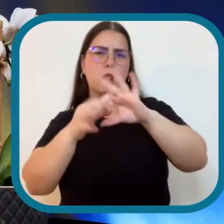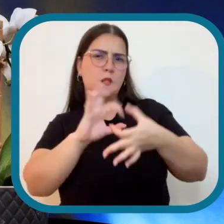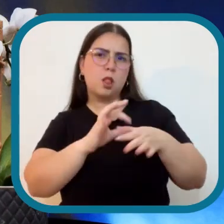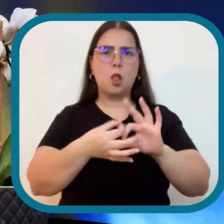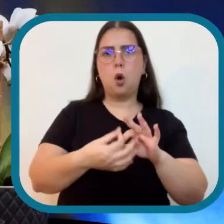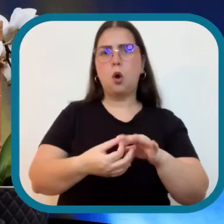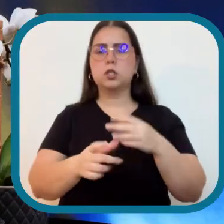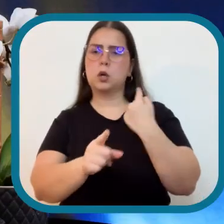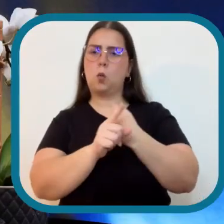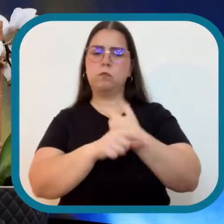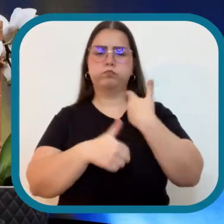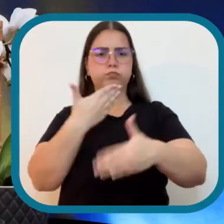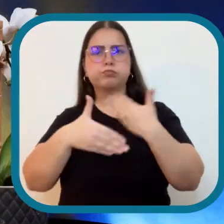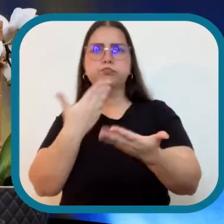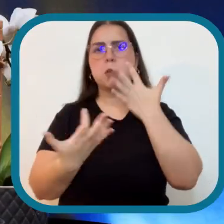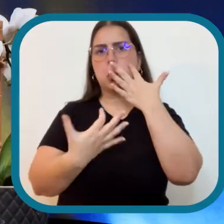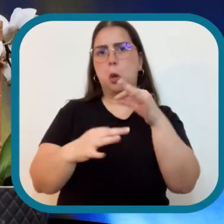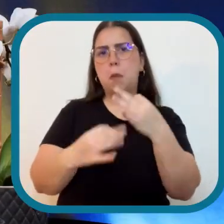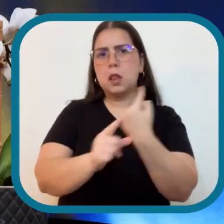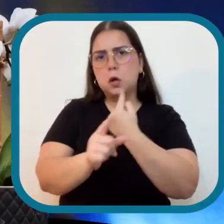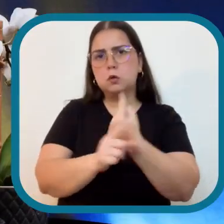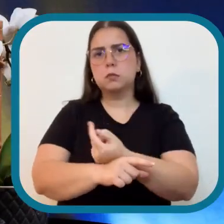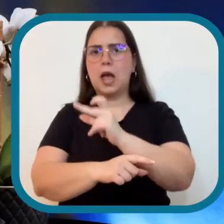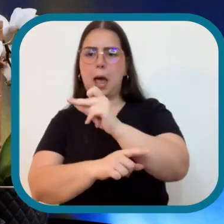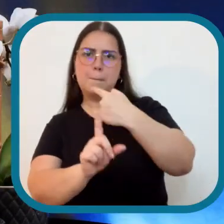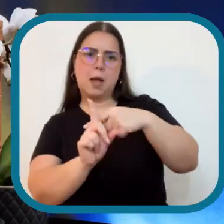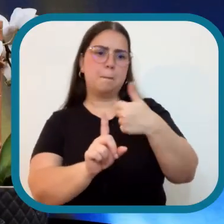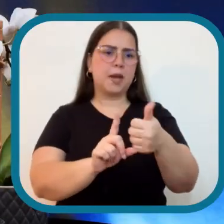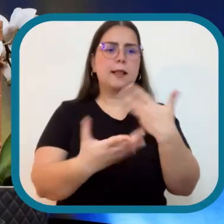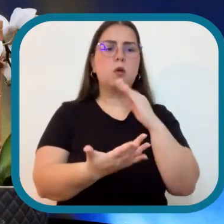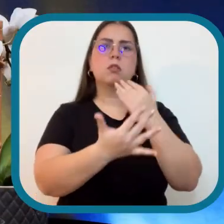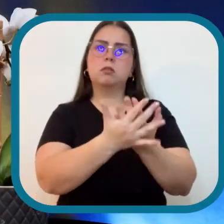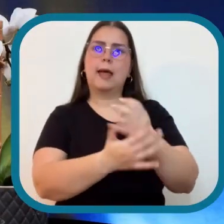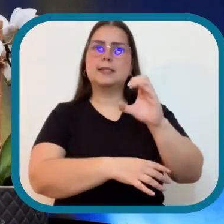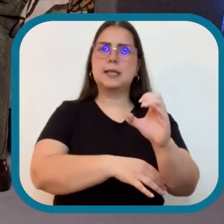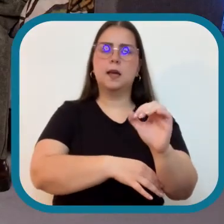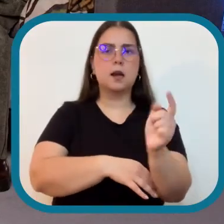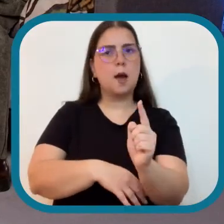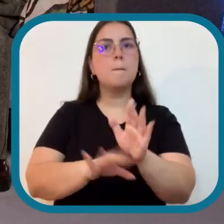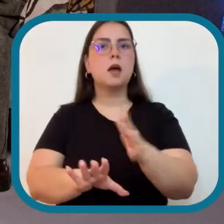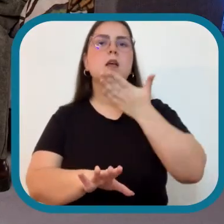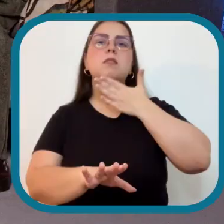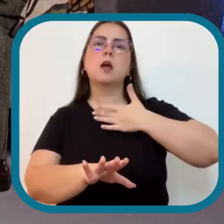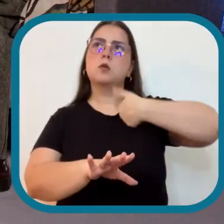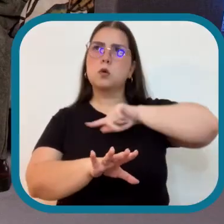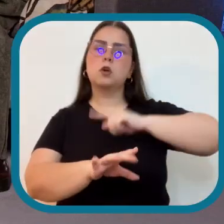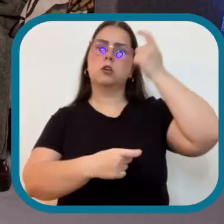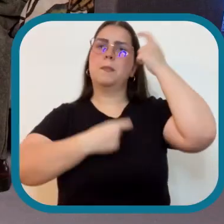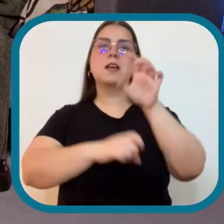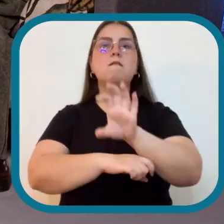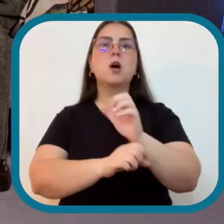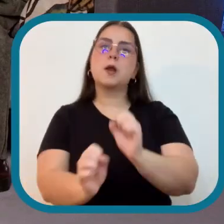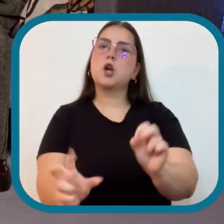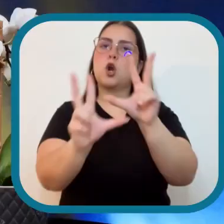a lógica, não apenas o discorrer normal de A mais B, portanto C, mas pensar